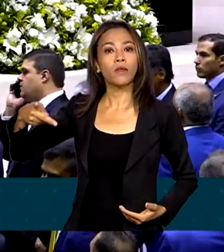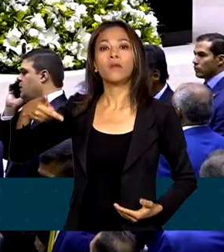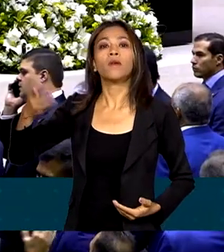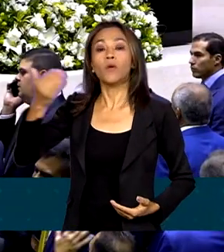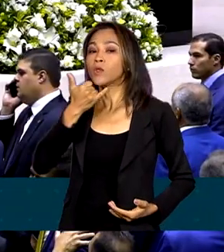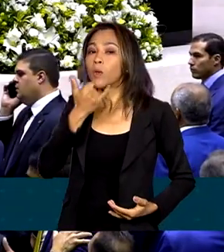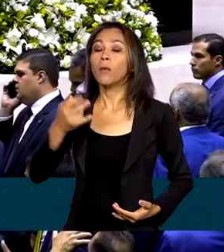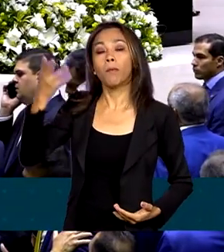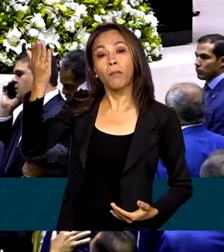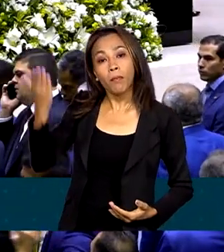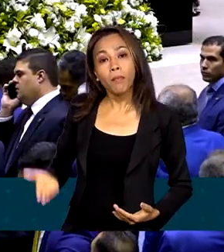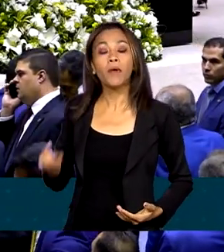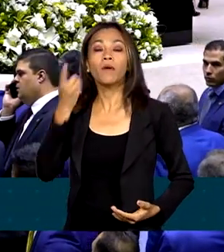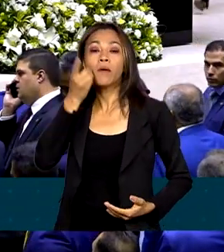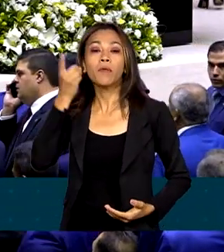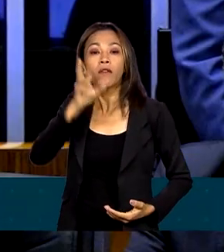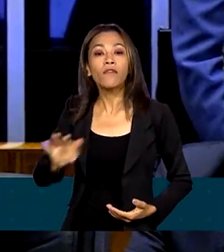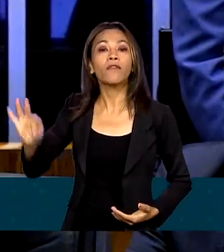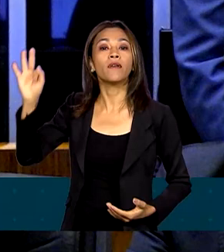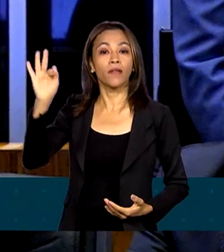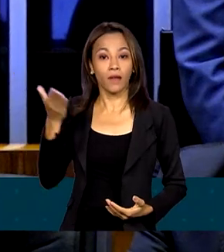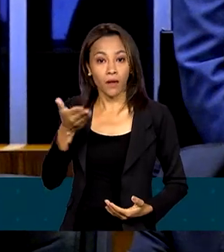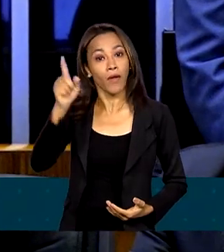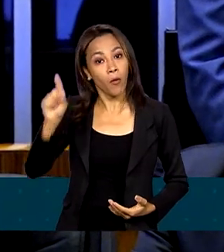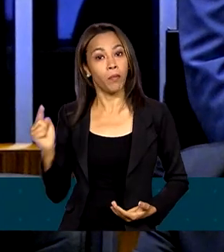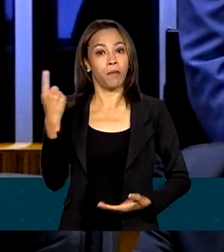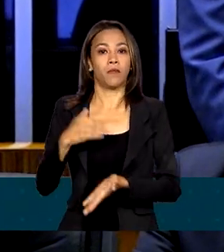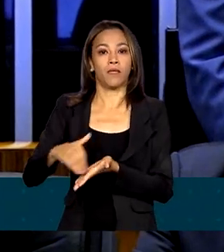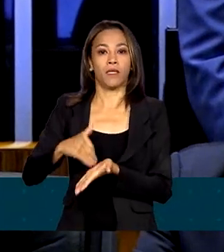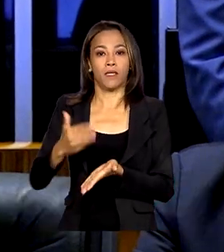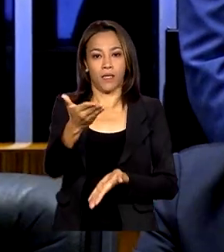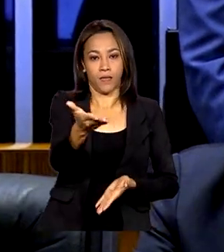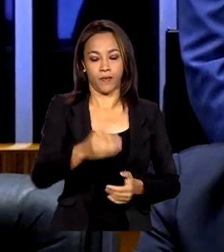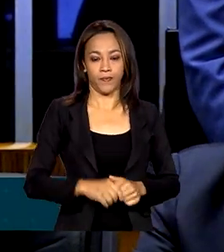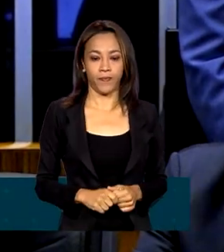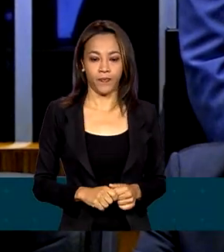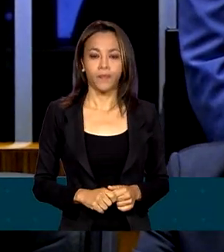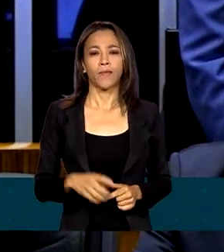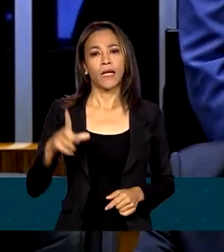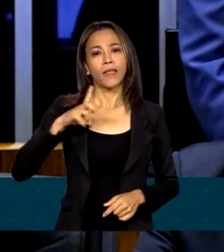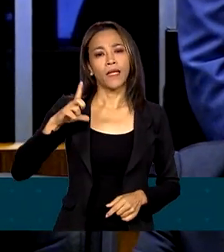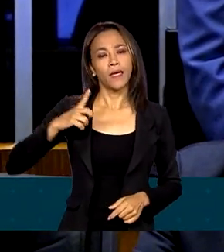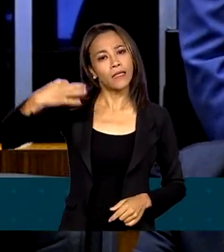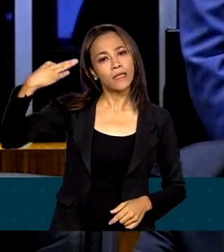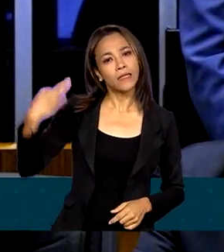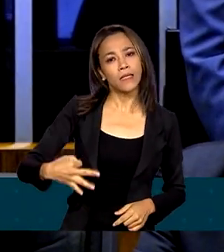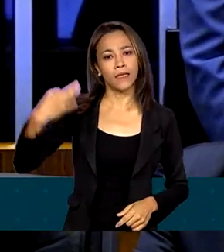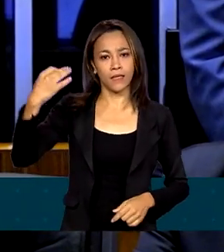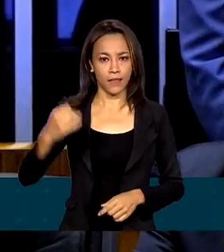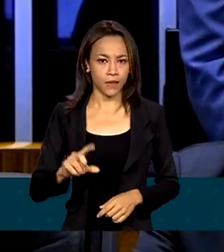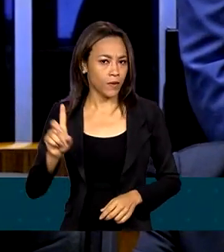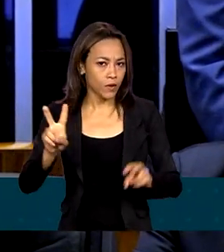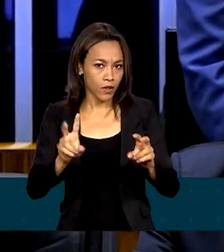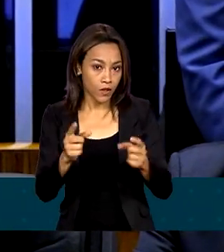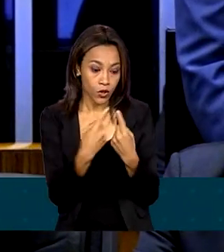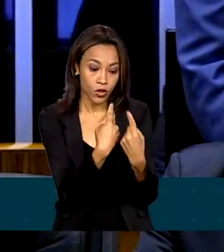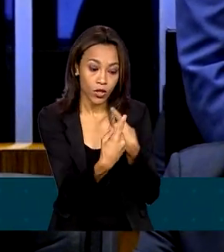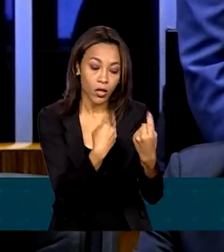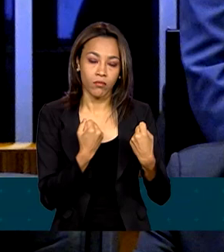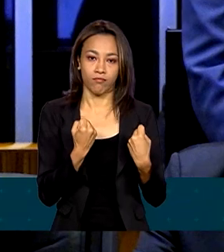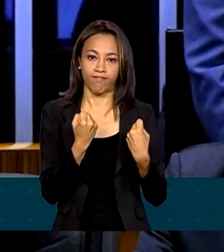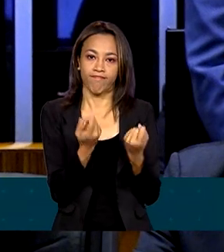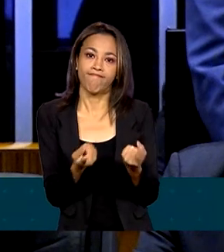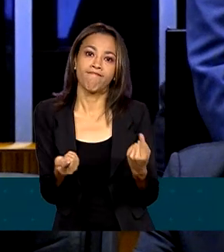Bivar, primeiro secretário do Congresso. Tenho a mais absoluta certeza de que o diálogo, a